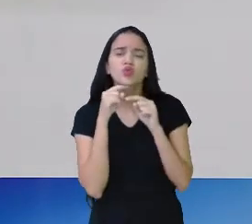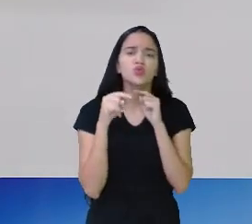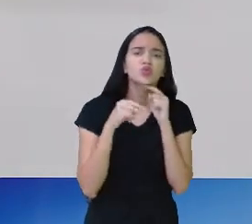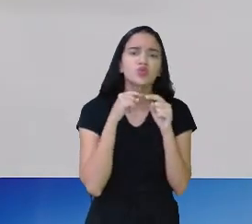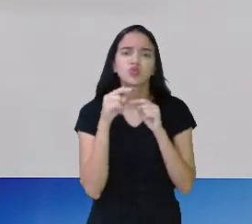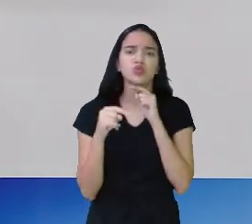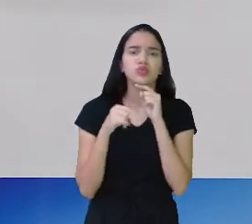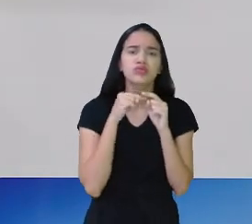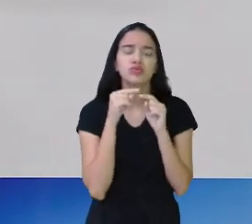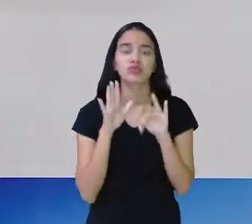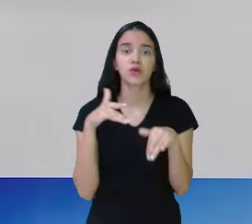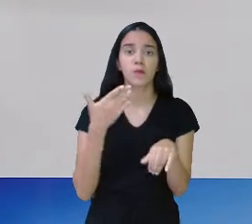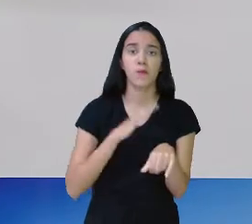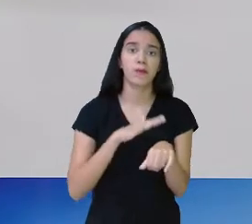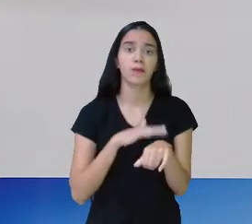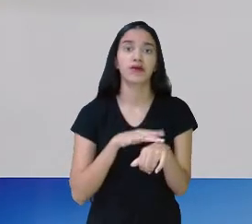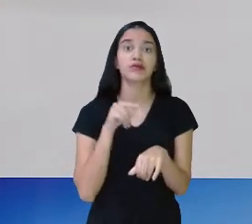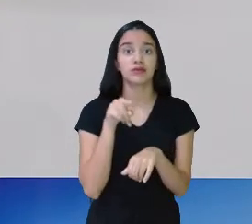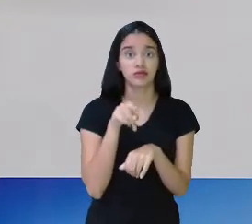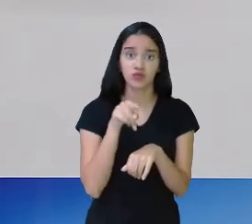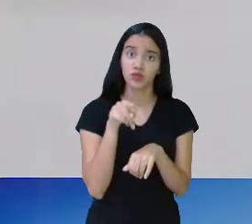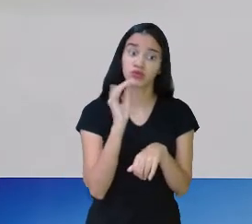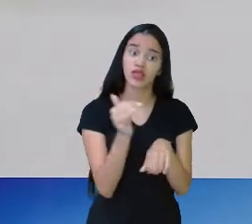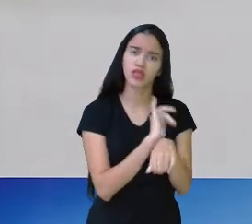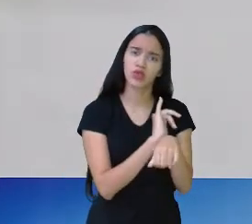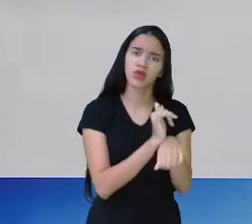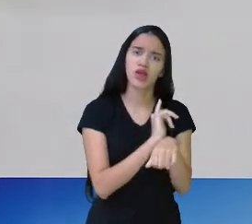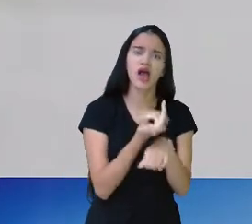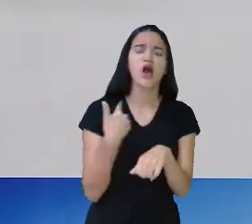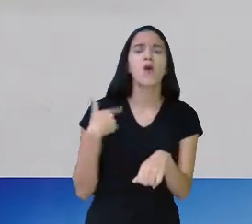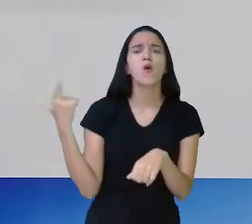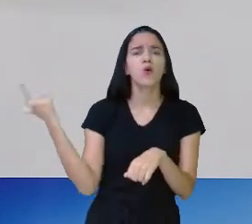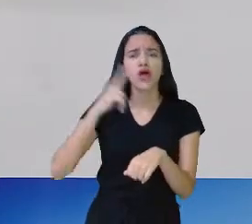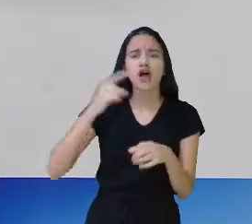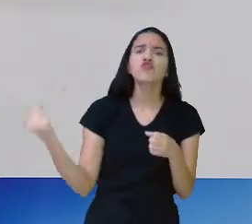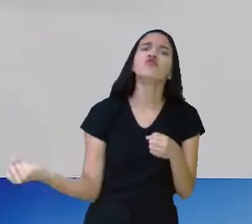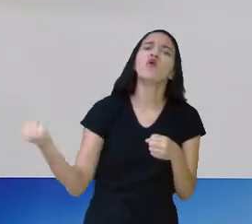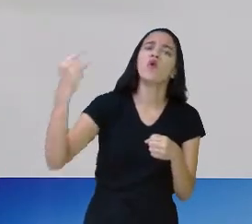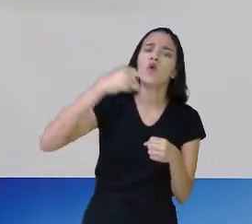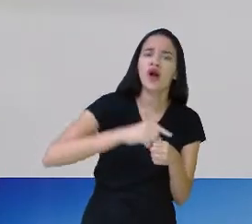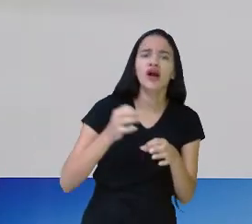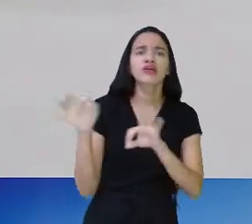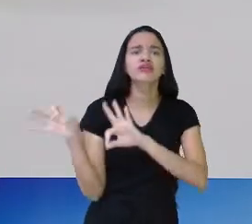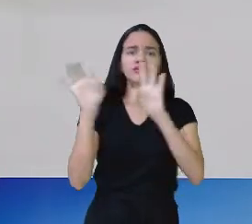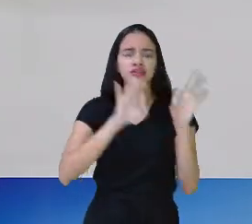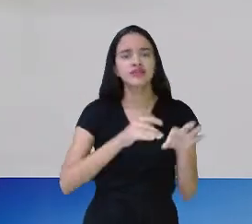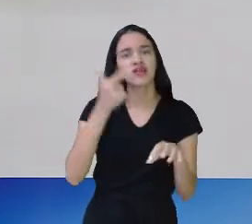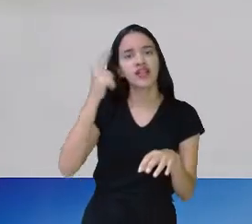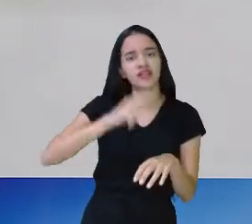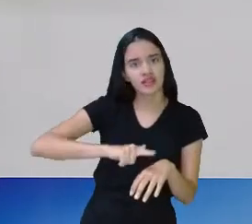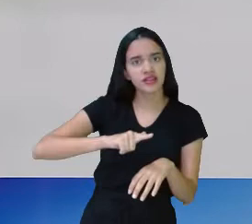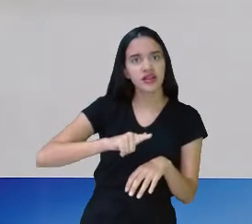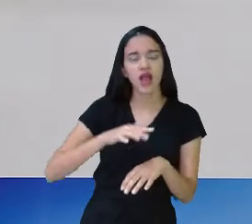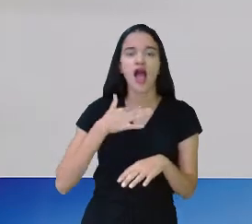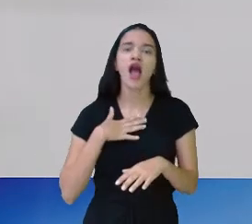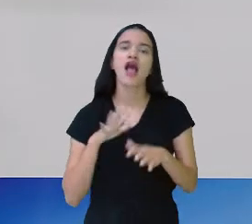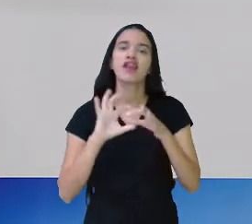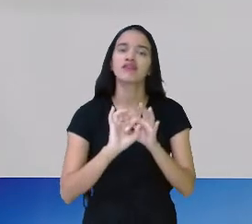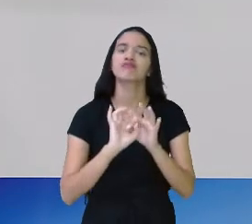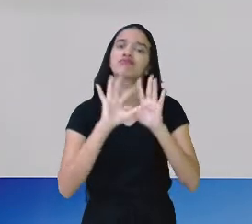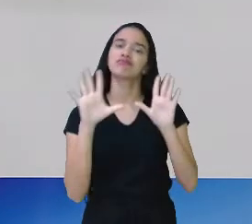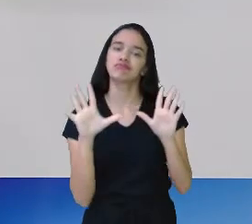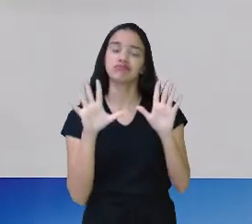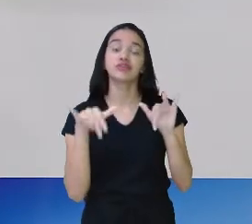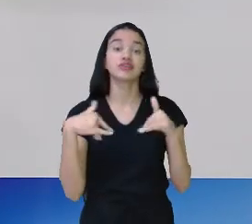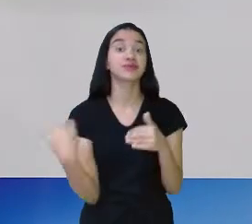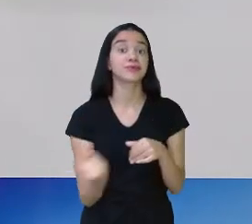Em determinado momento, você lá no YouTube consegue voltar, assistir de novo. Fiquem à vontade.